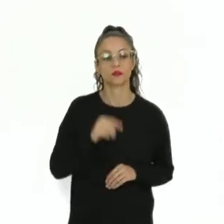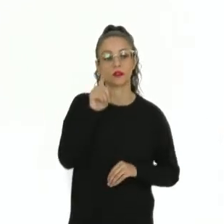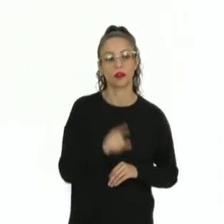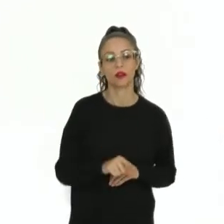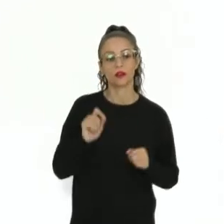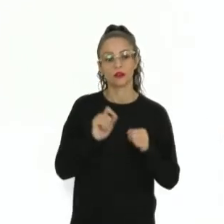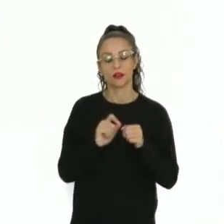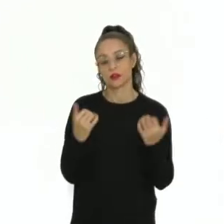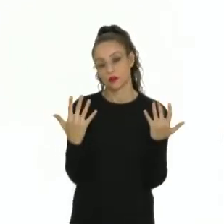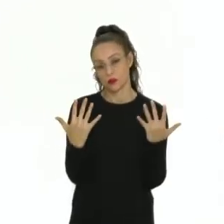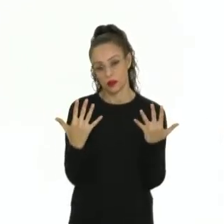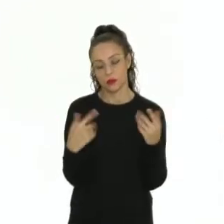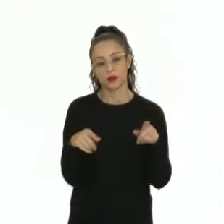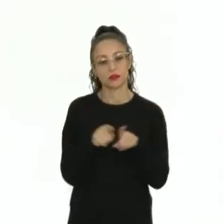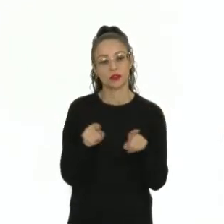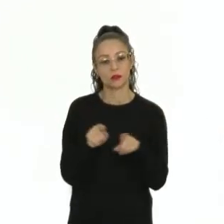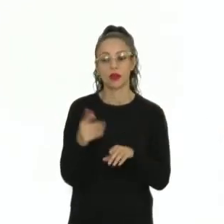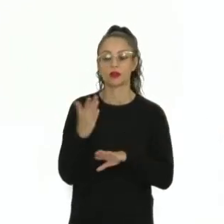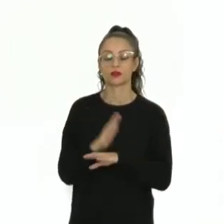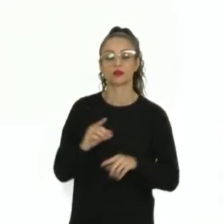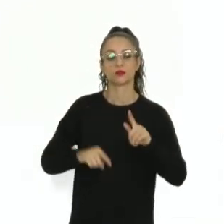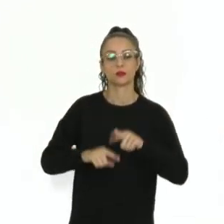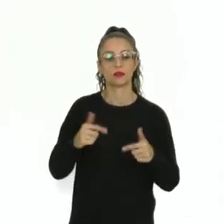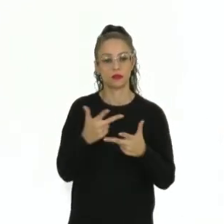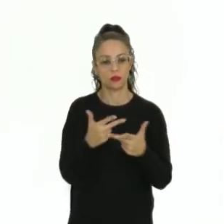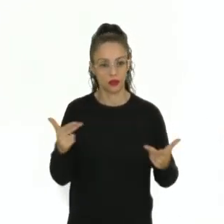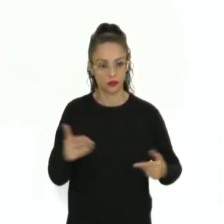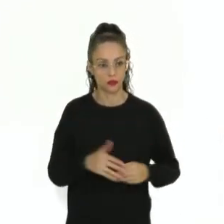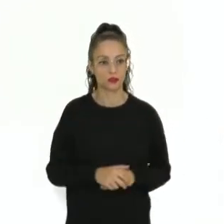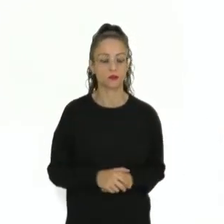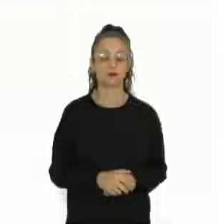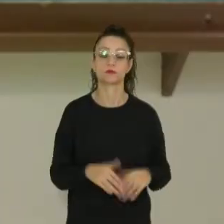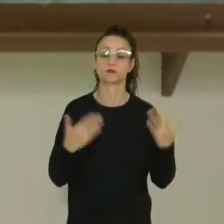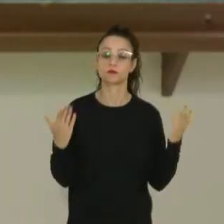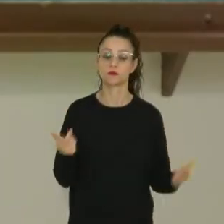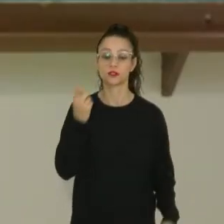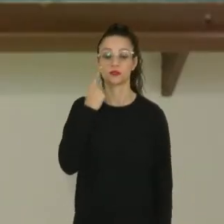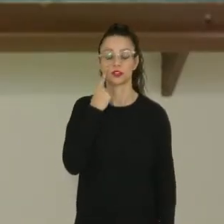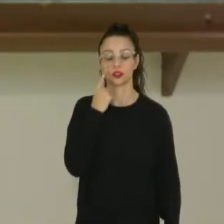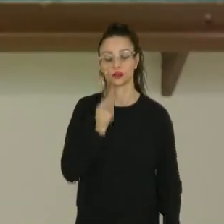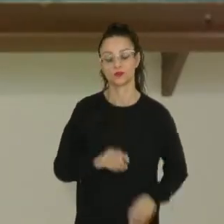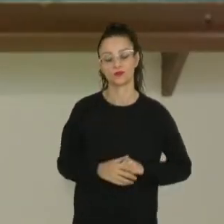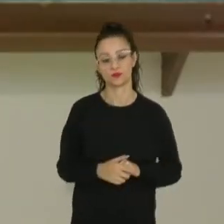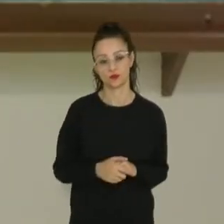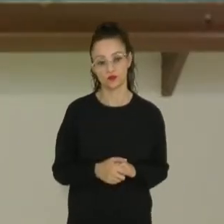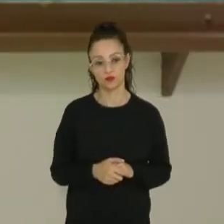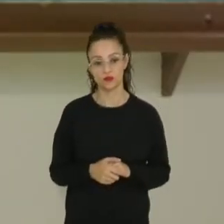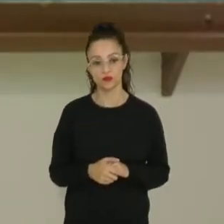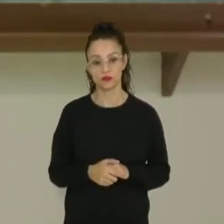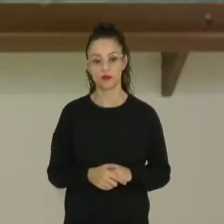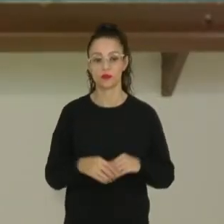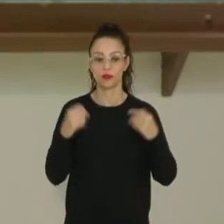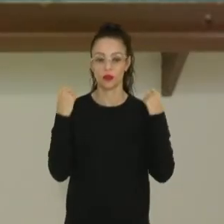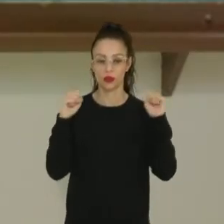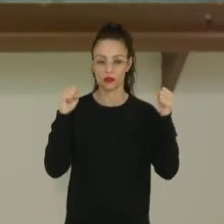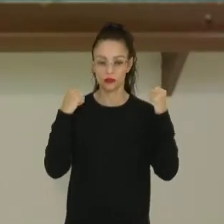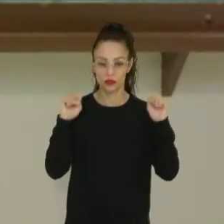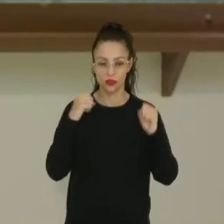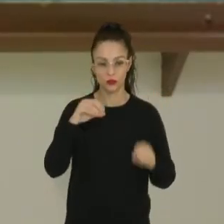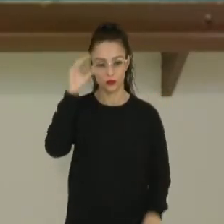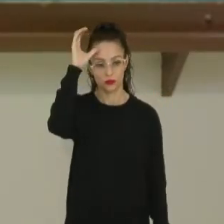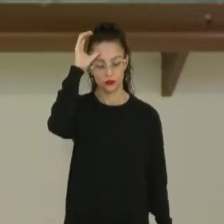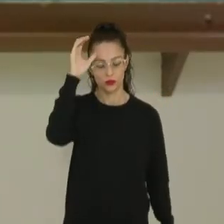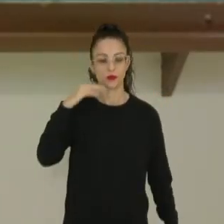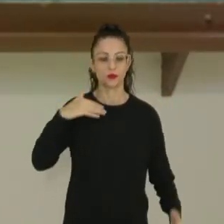realizada com as mãos e com o auxílio de acessórios. Então vejam, a ginástica de